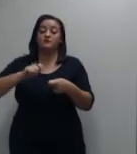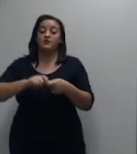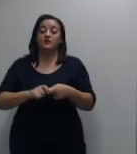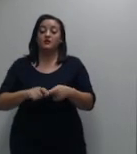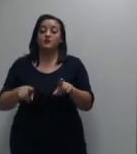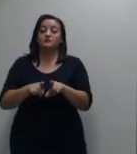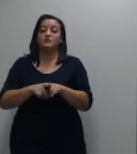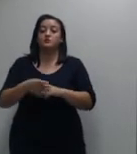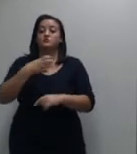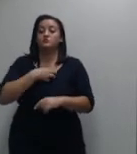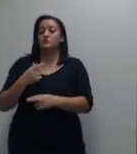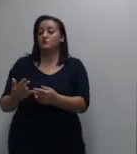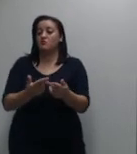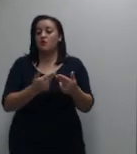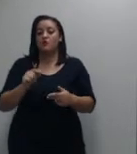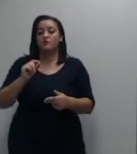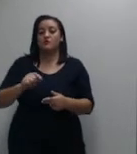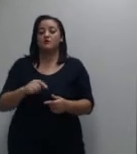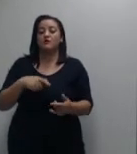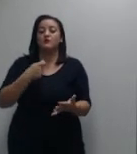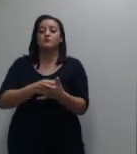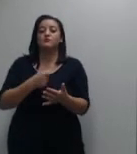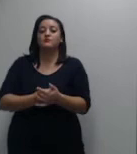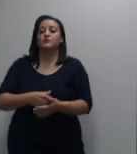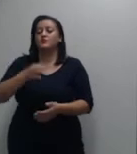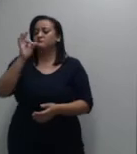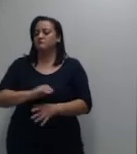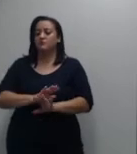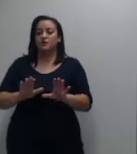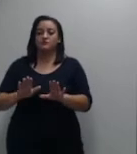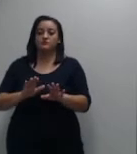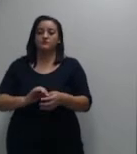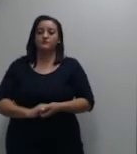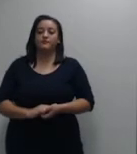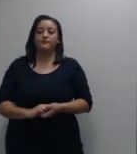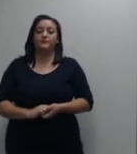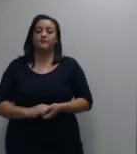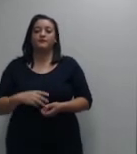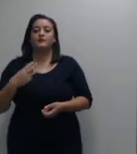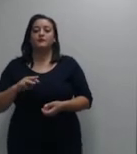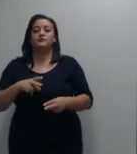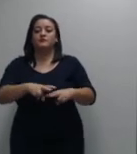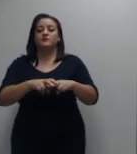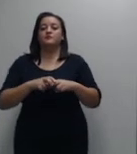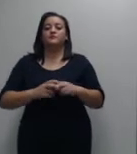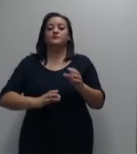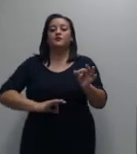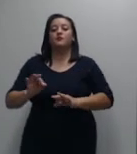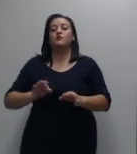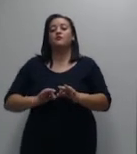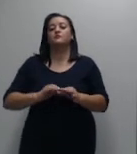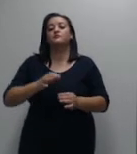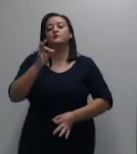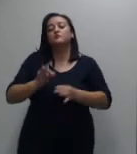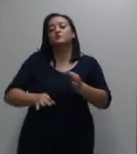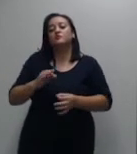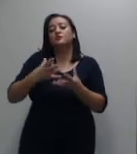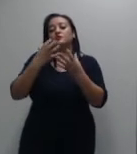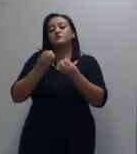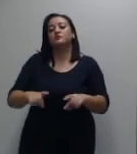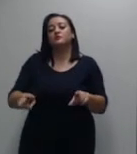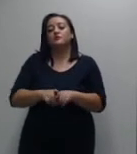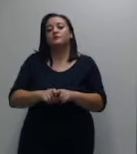mesma forma que o cumprimento definitivo o terceiro motivo o ordenamento jurídico concede a possibilidade